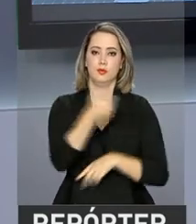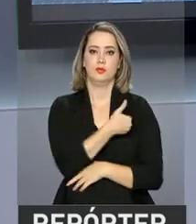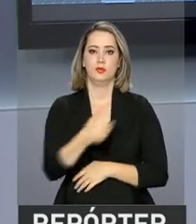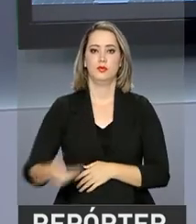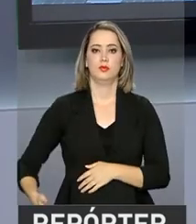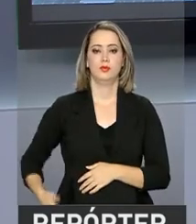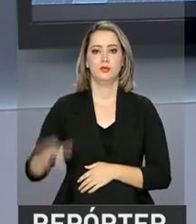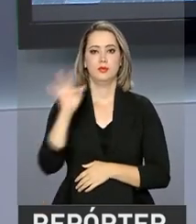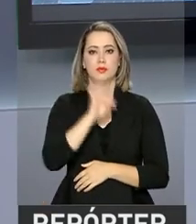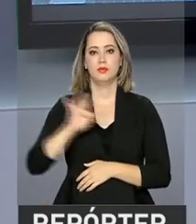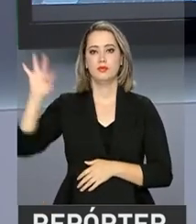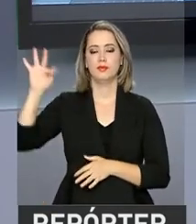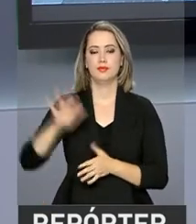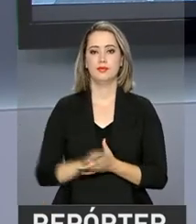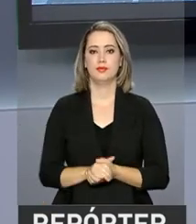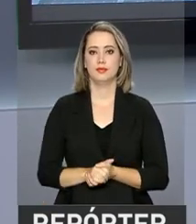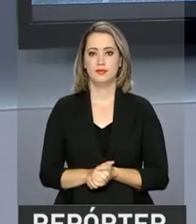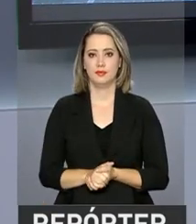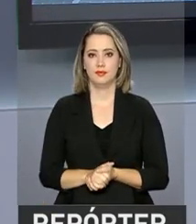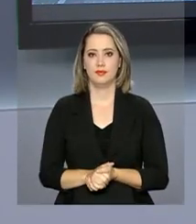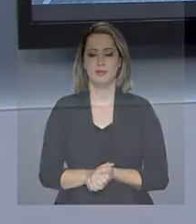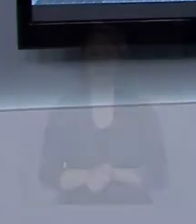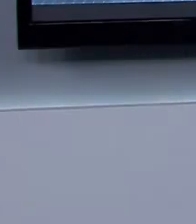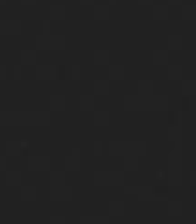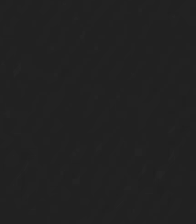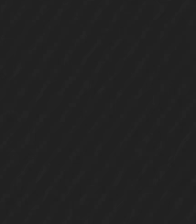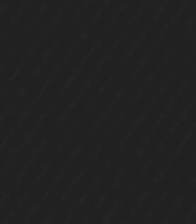nbr a tv do governo federal